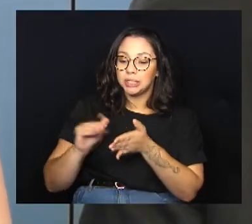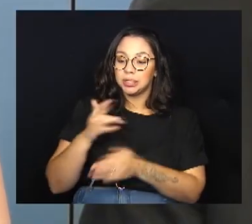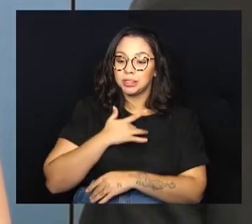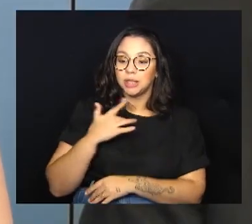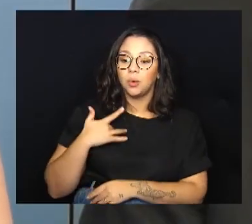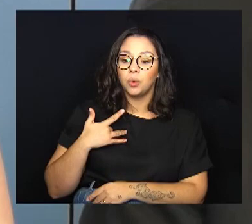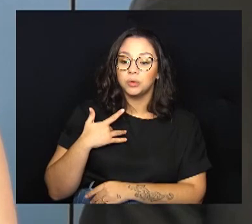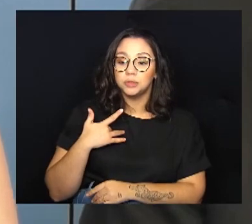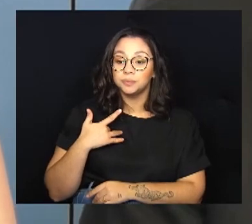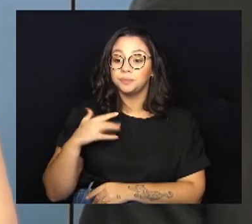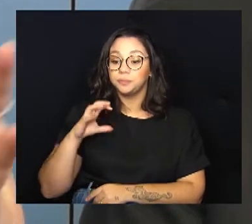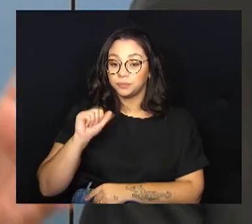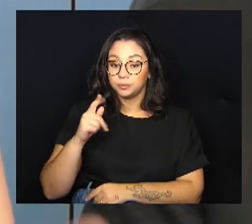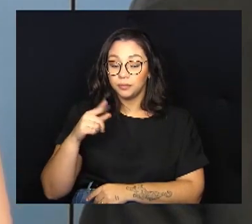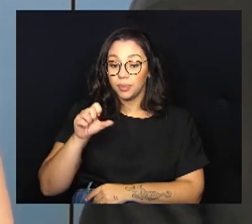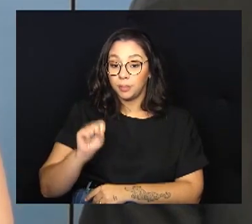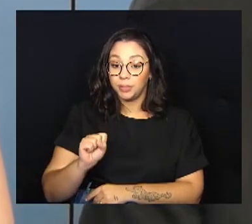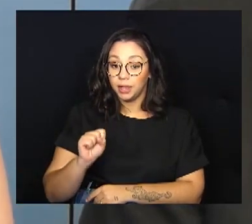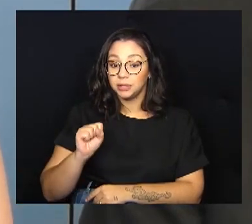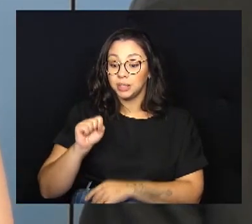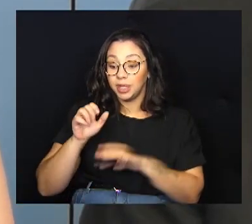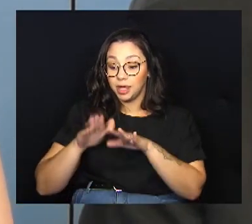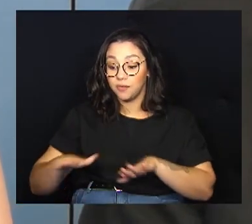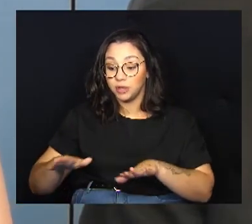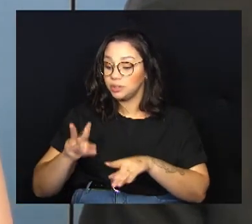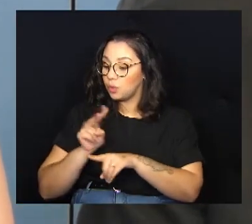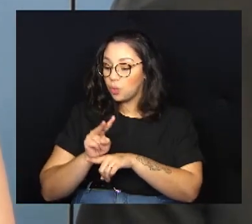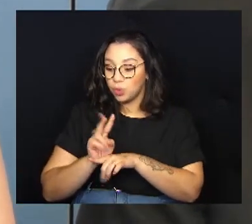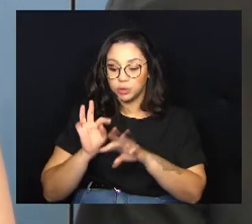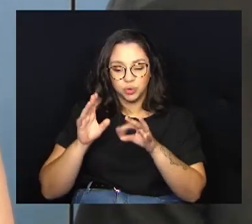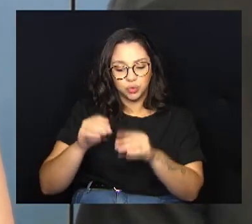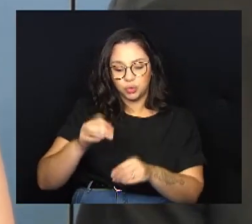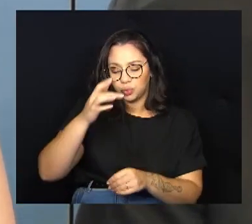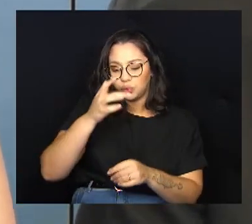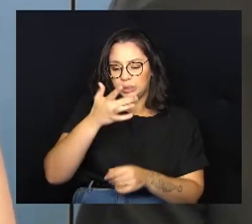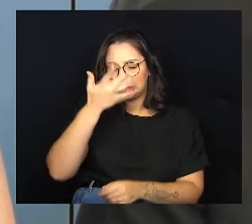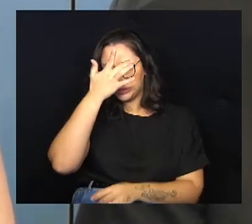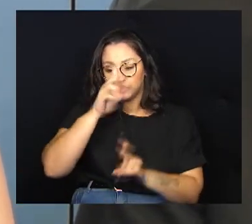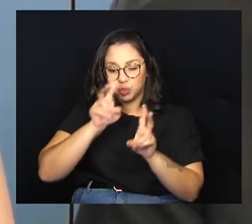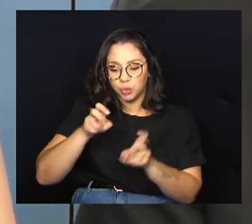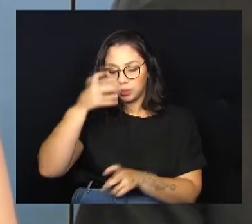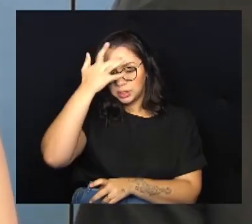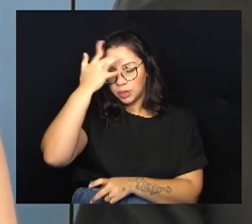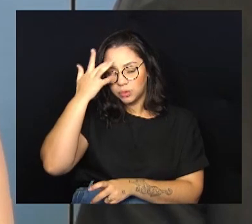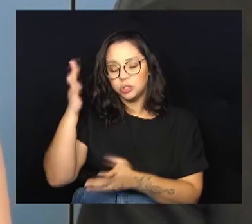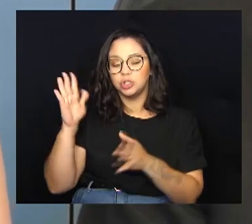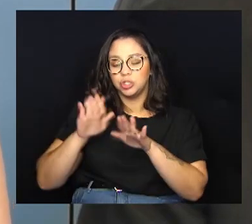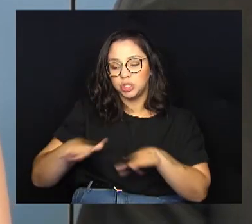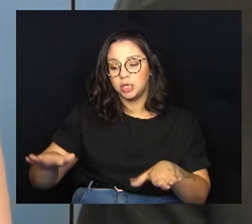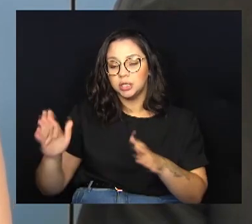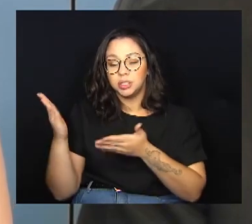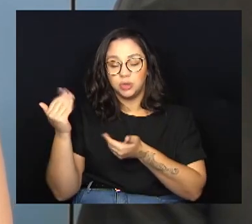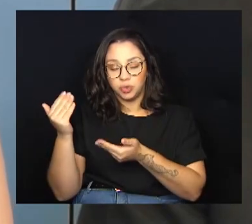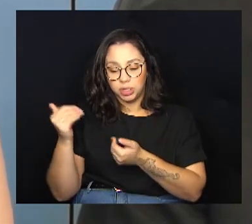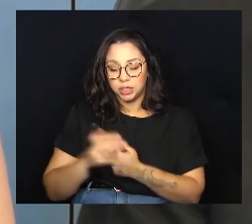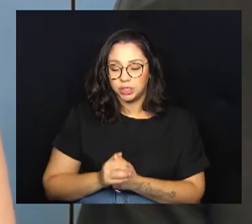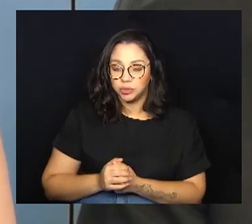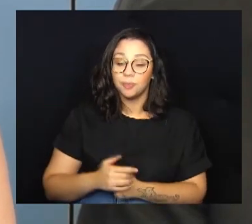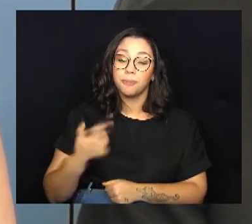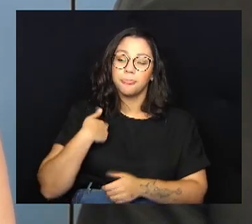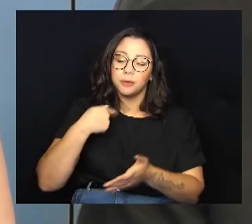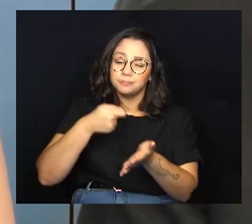possível. Lúcia, a gente falou aqui da questão da criança, inclusive a gente falou também, o vereador Nelson mencionou a questão do CAPS-AD